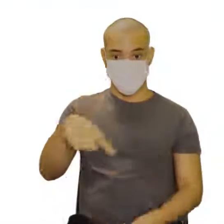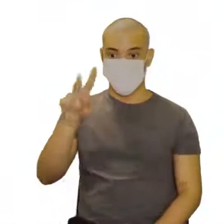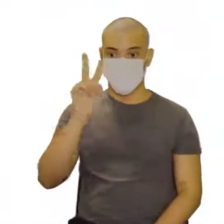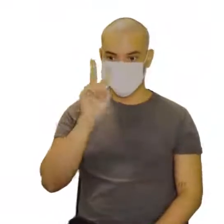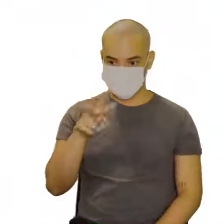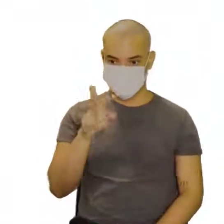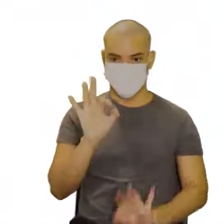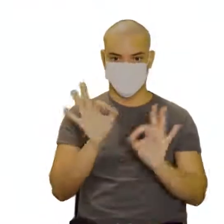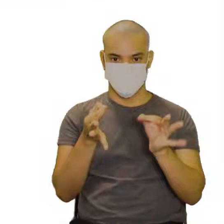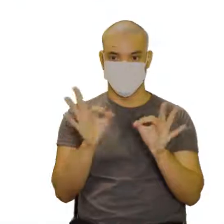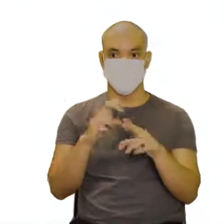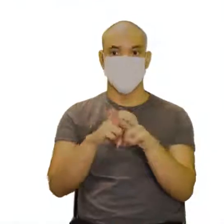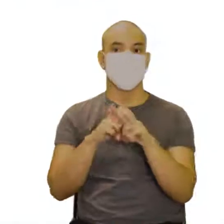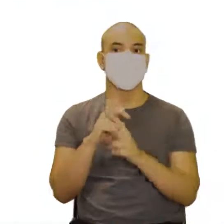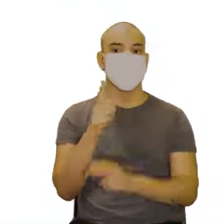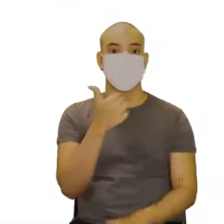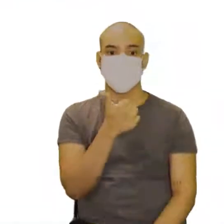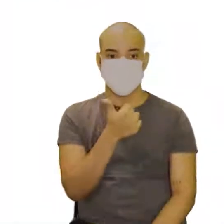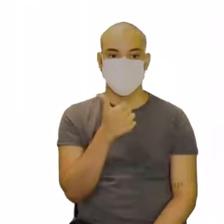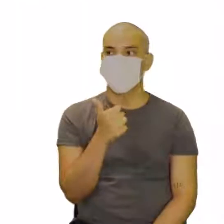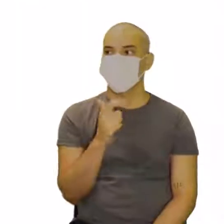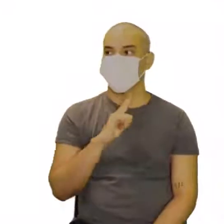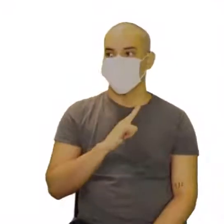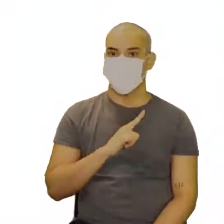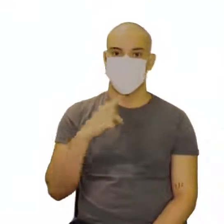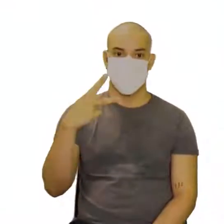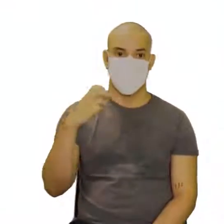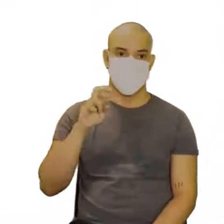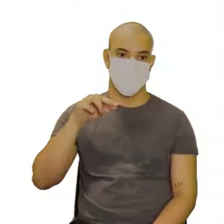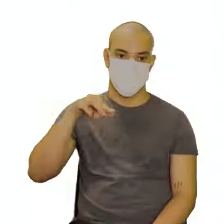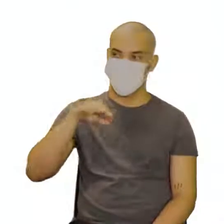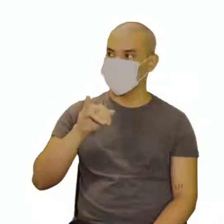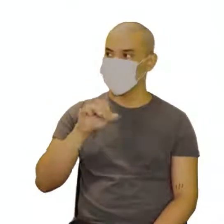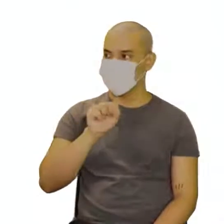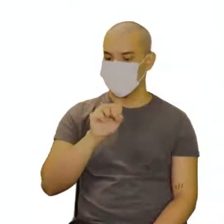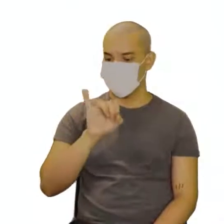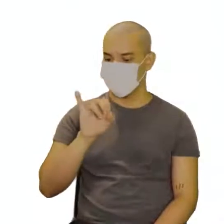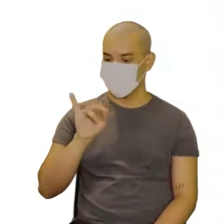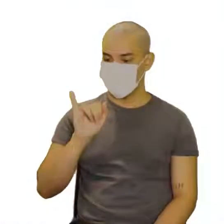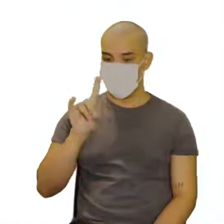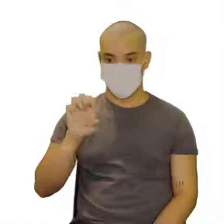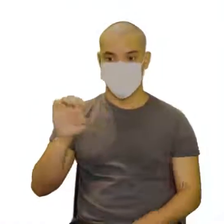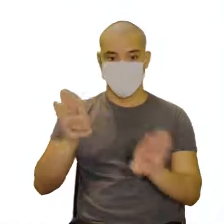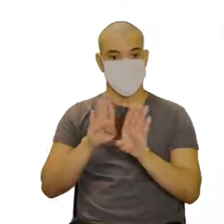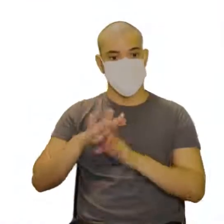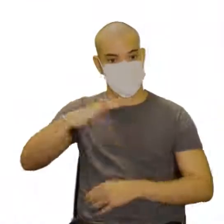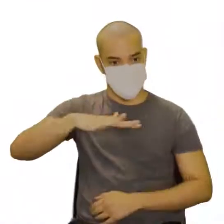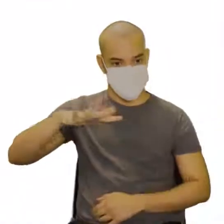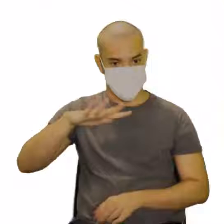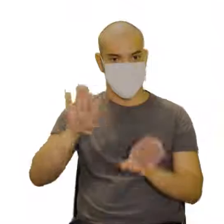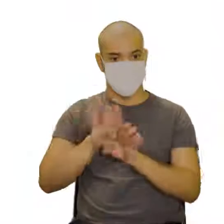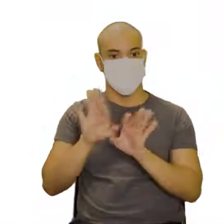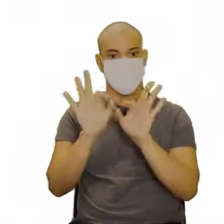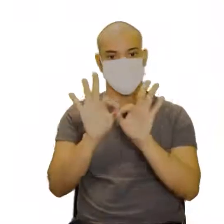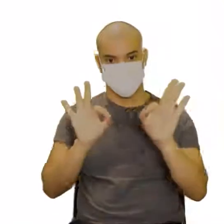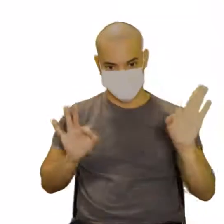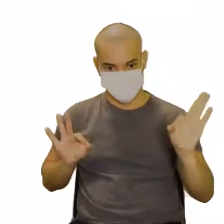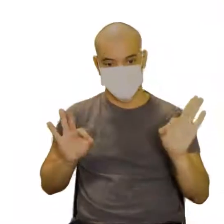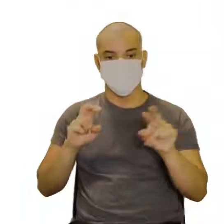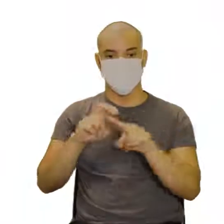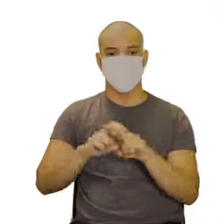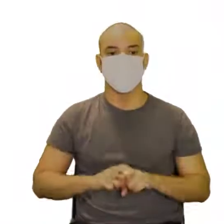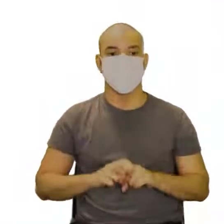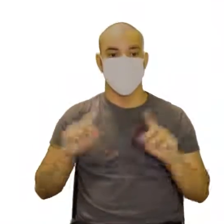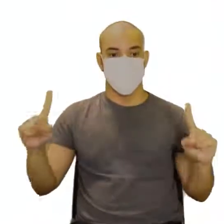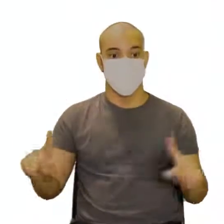observarem, tá? Então, tá aqui nossa permissividade, a nossa área e a nossa distância.